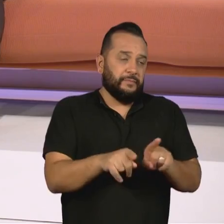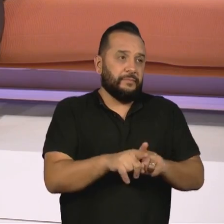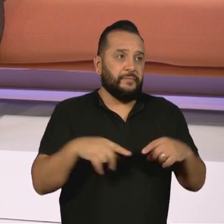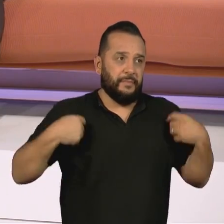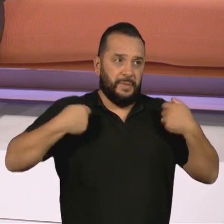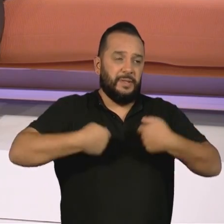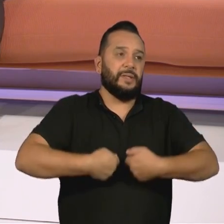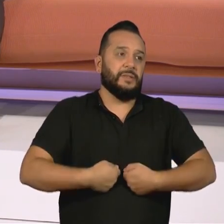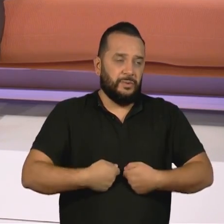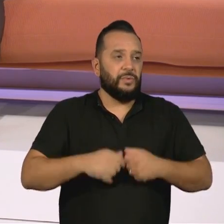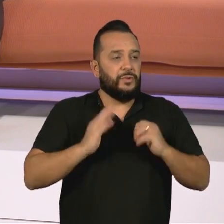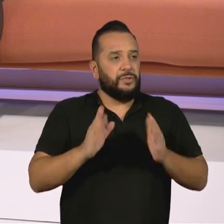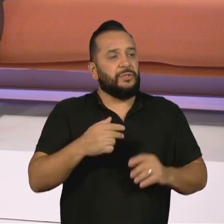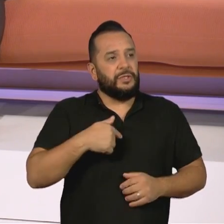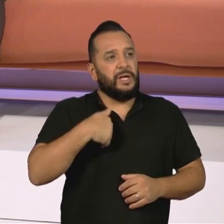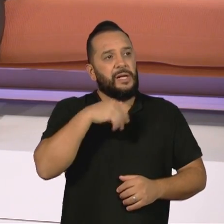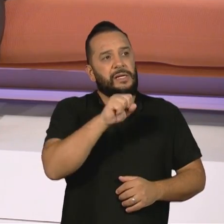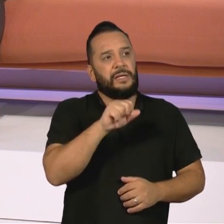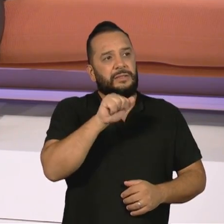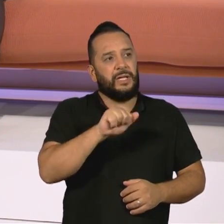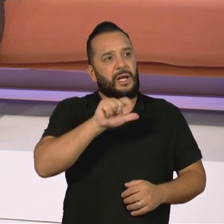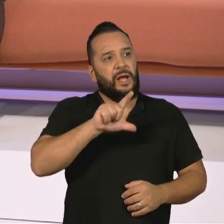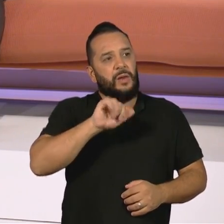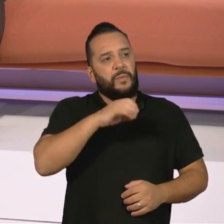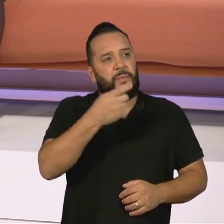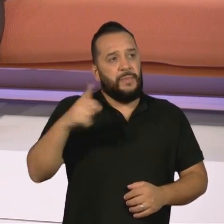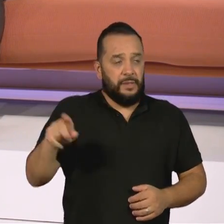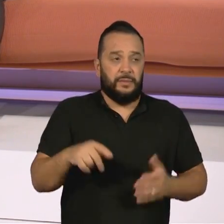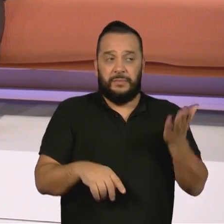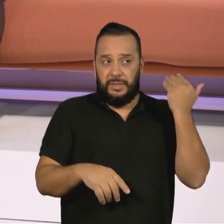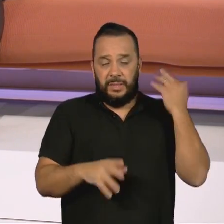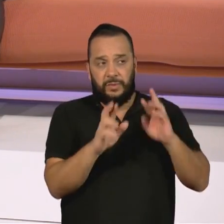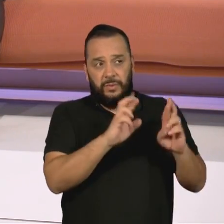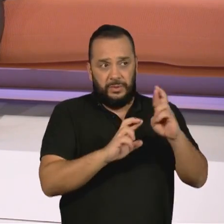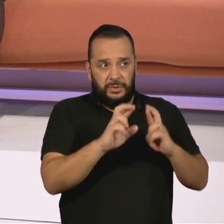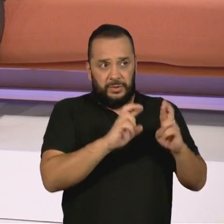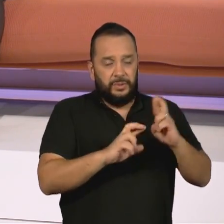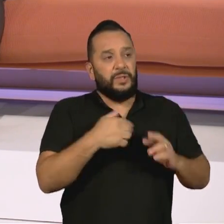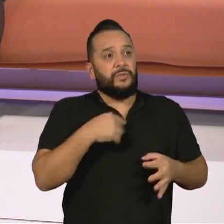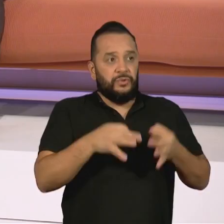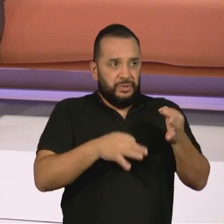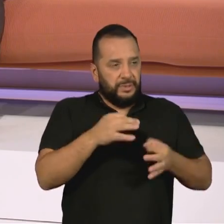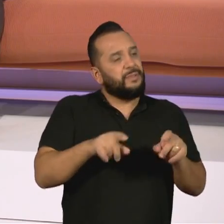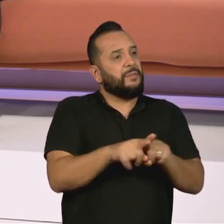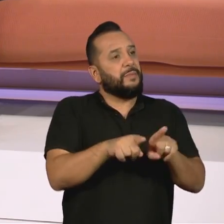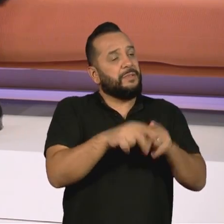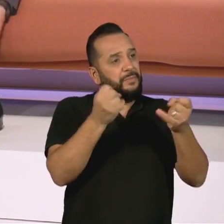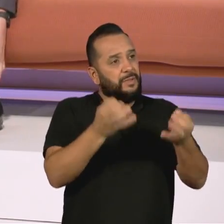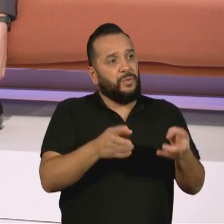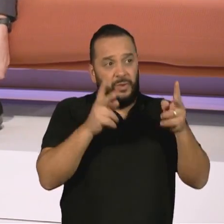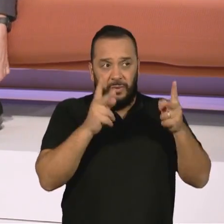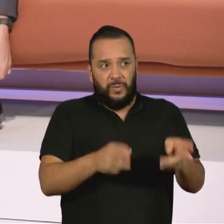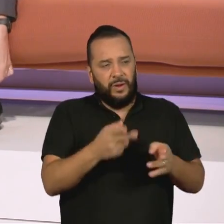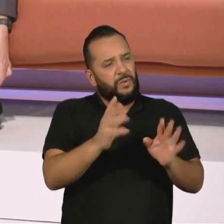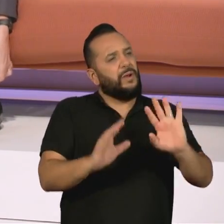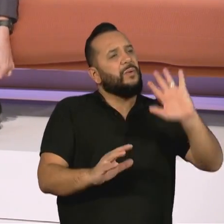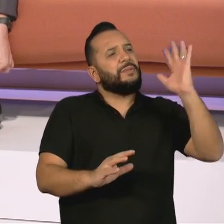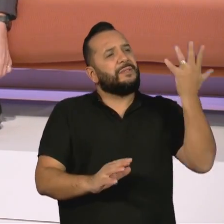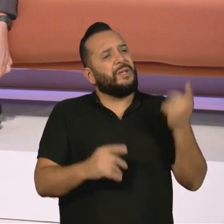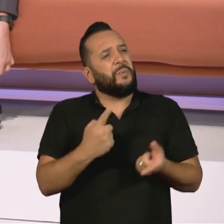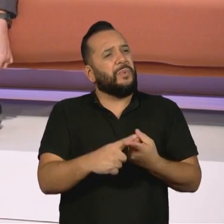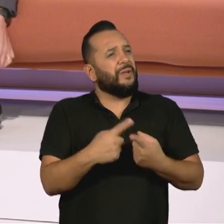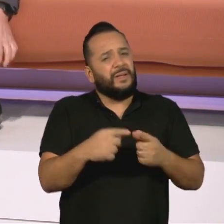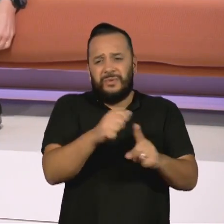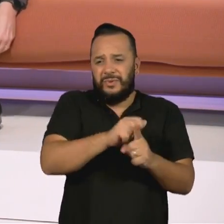STJ, o ministro Salomão, também esteve aqui, né, era o corregedor-geral da Justiça, hoje é o vice-presidente, dizendo a mesma coisa. Falei assim, o que aconteceu que a gente virou